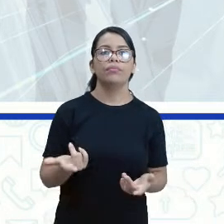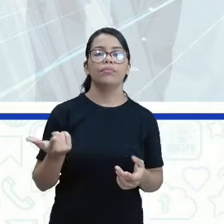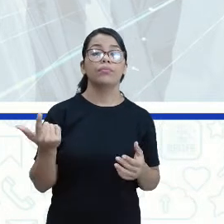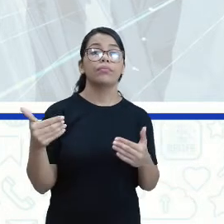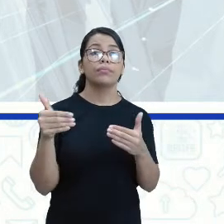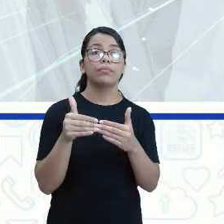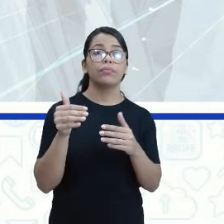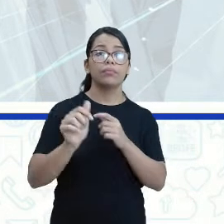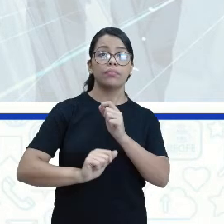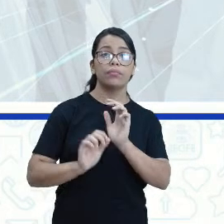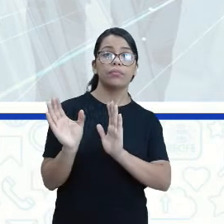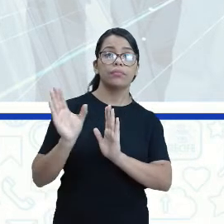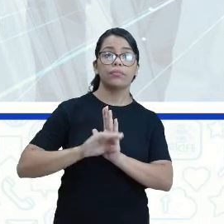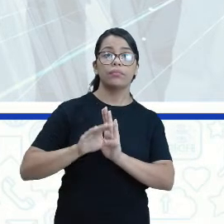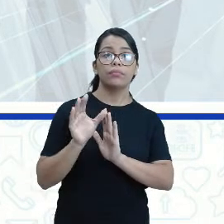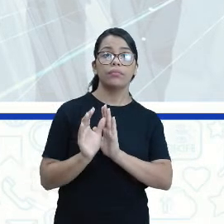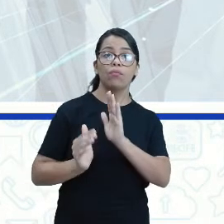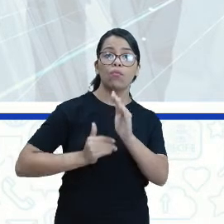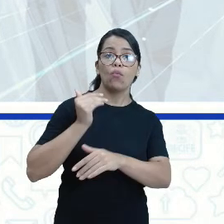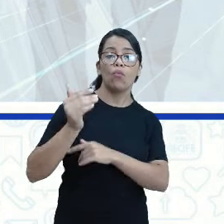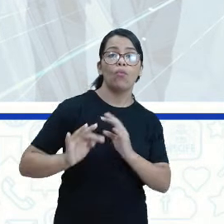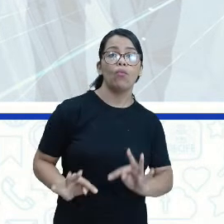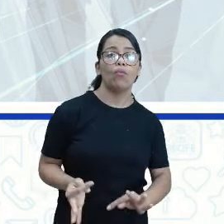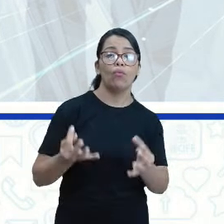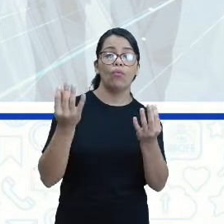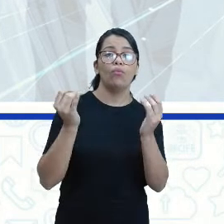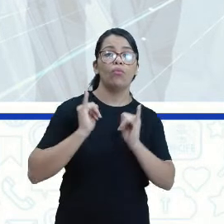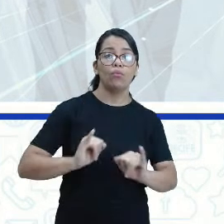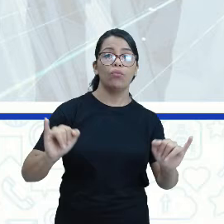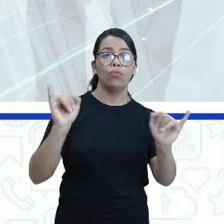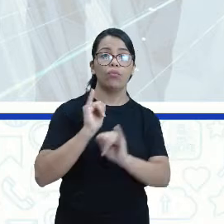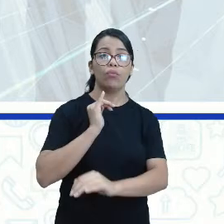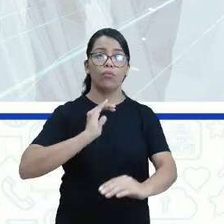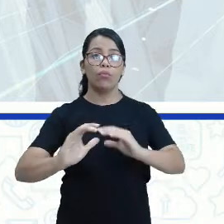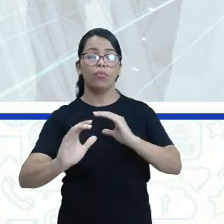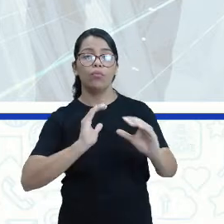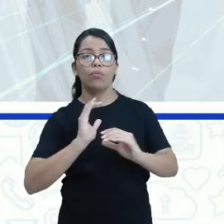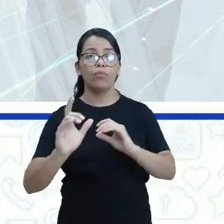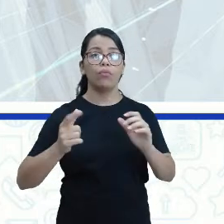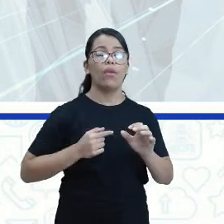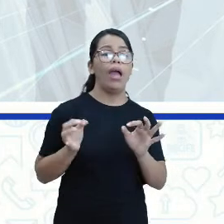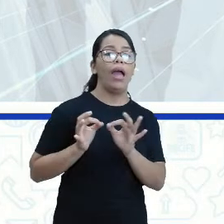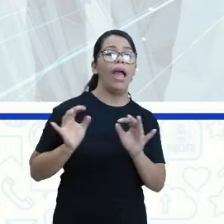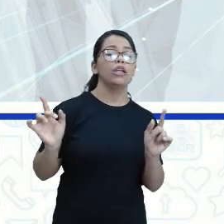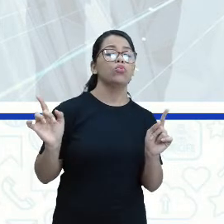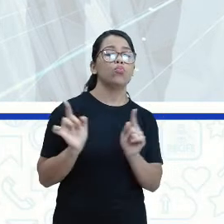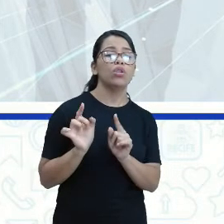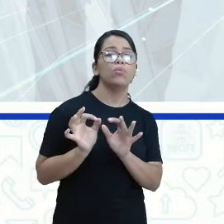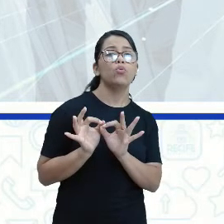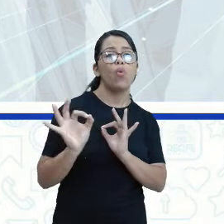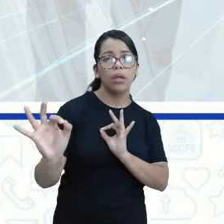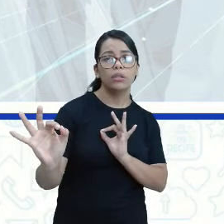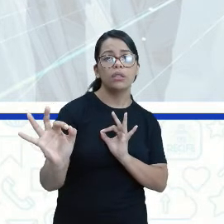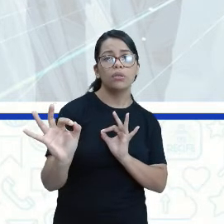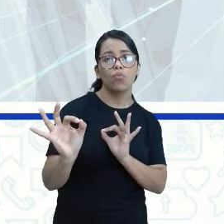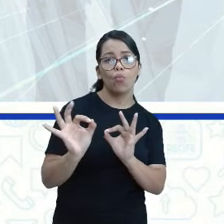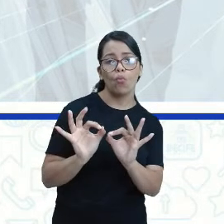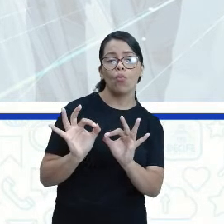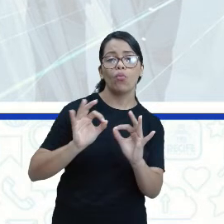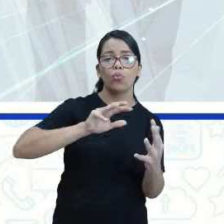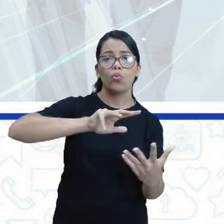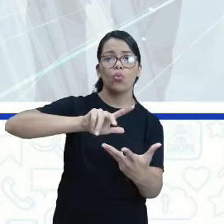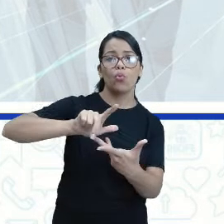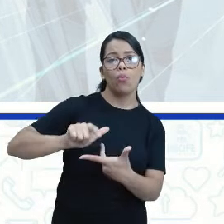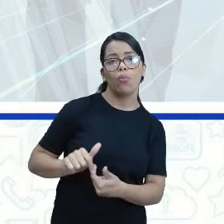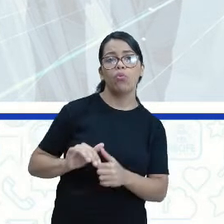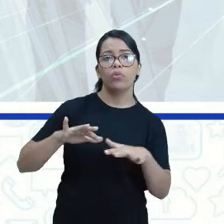comunicação encurta a distância no mundo e facilita trocas culturais entre diferentes povos. O termo